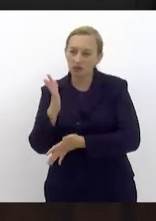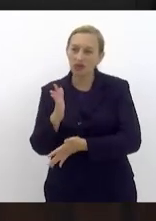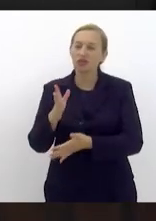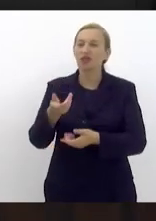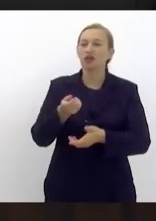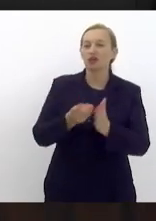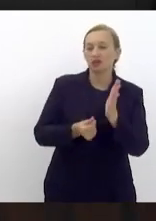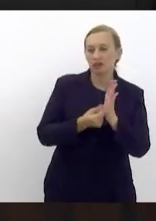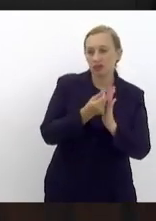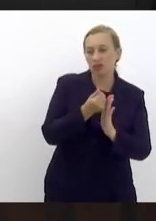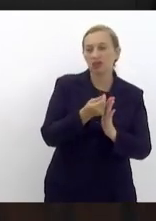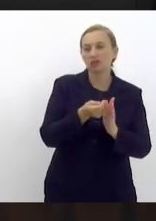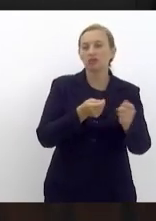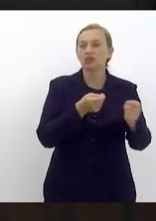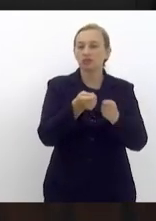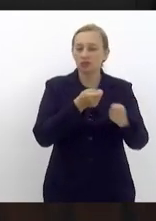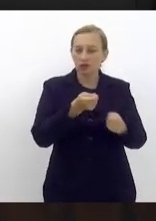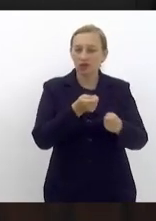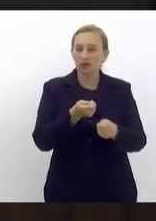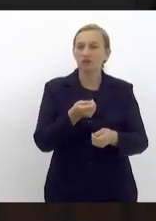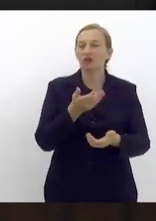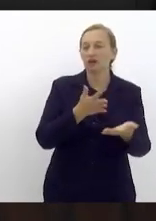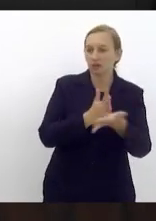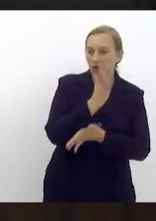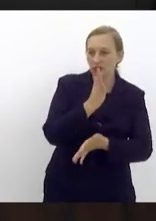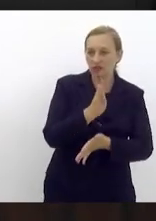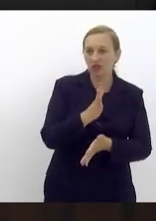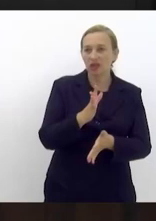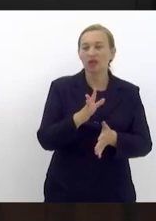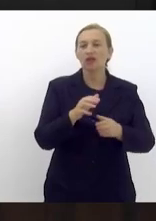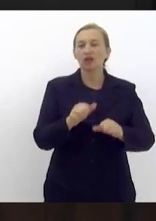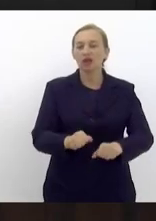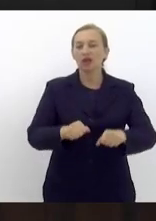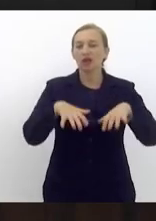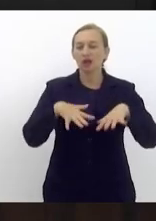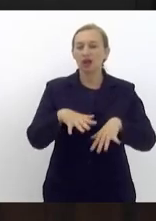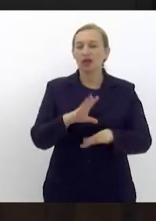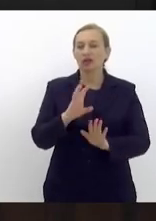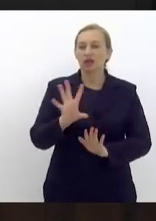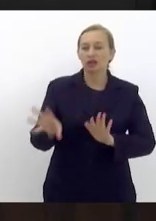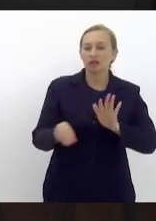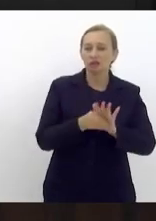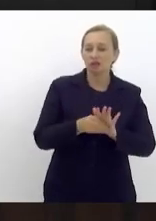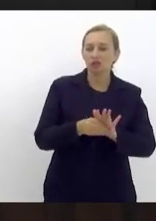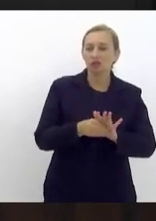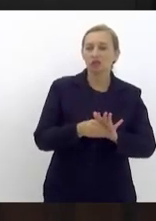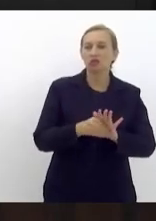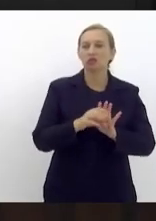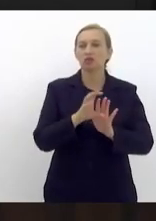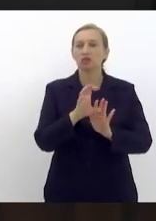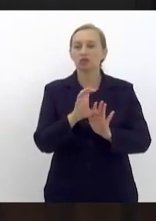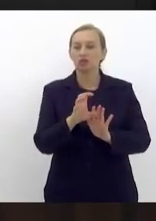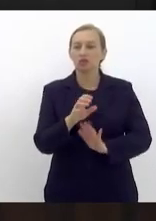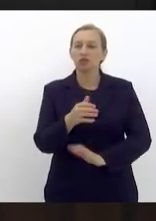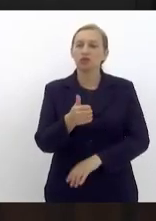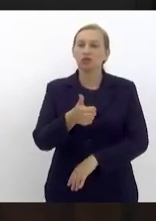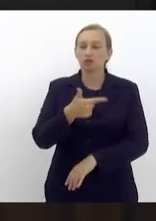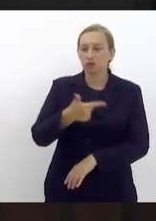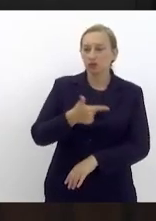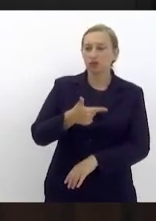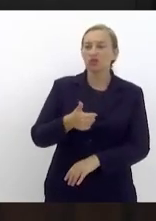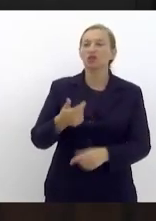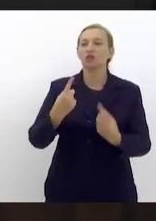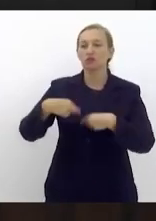orçamento, fiscalização financeira e controle favorável, à emenda número 2 e contrária à emenda número 1.